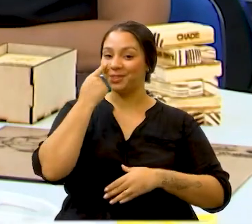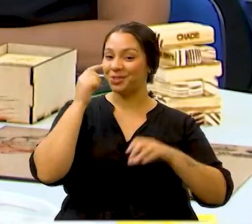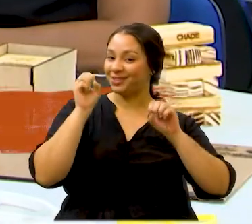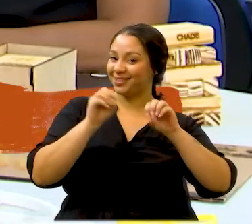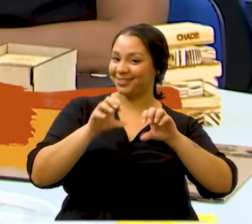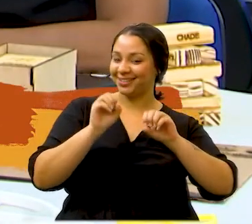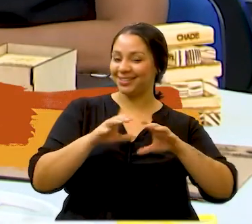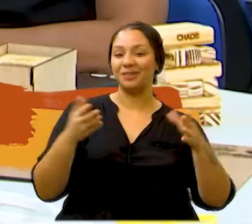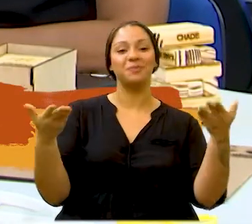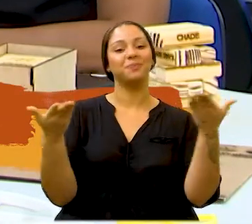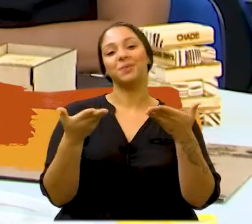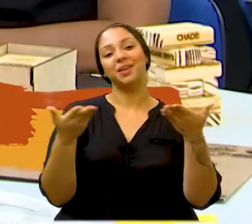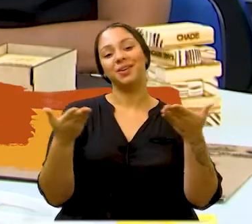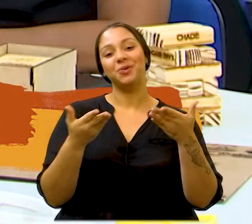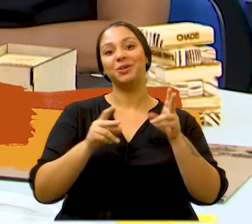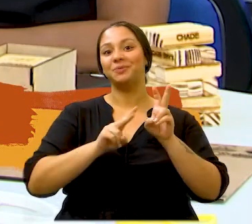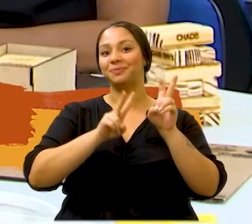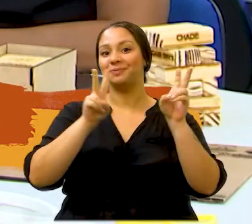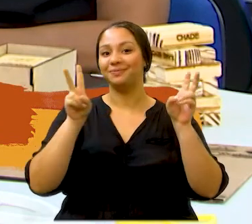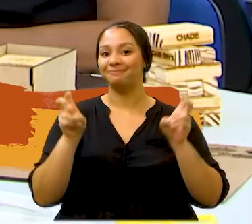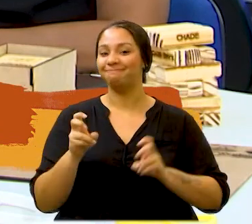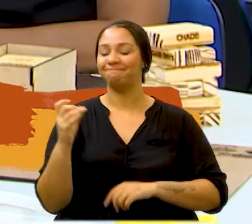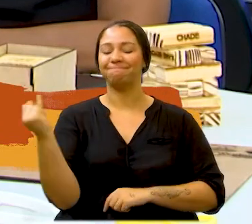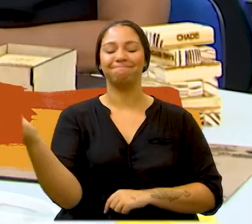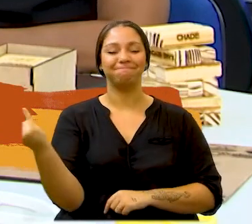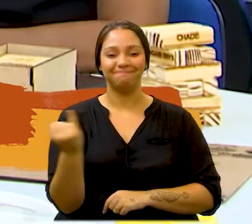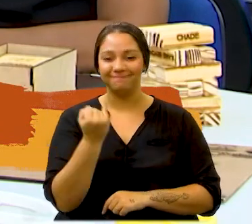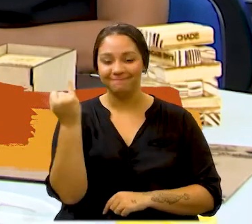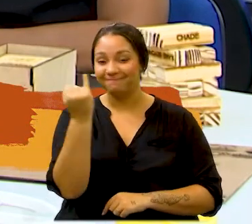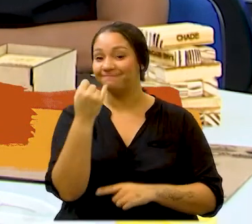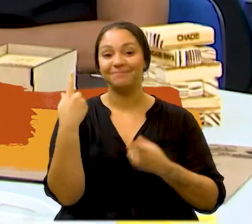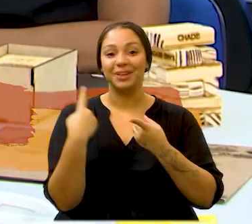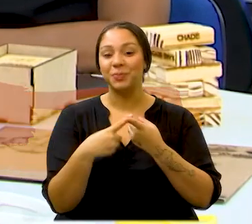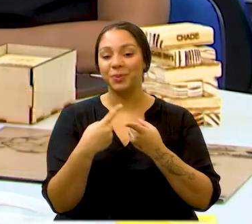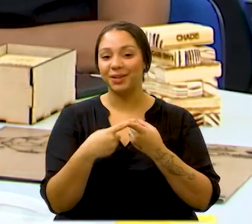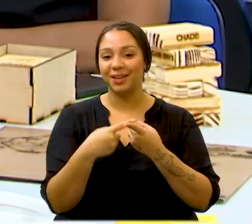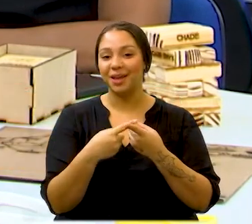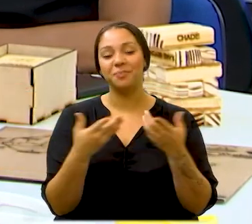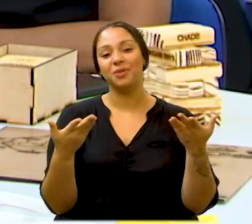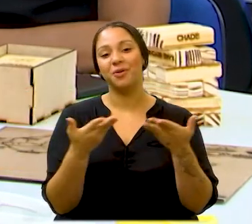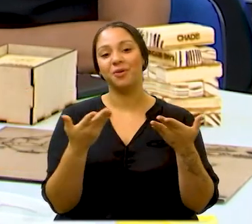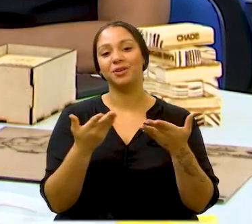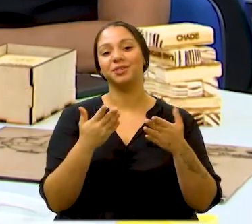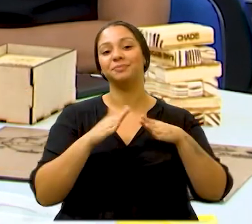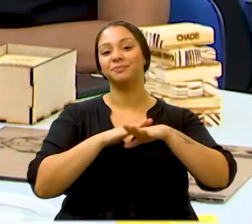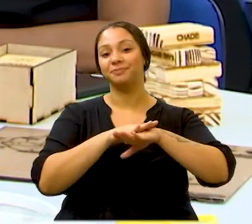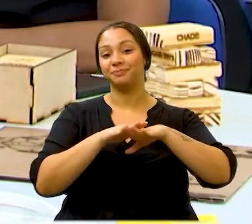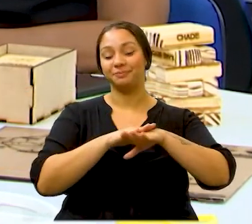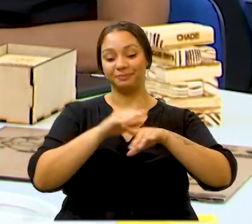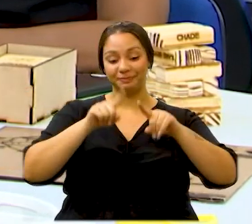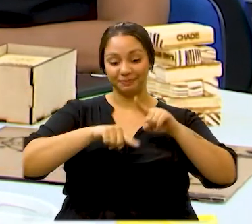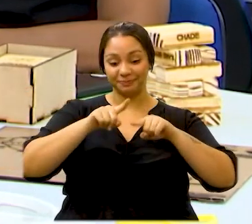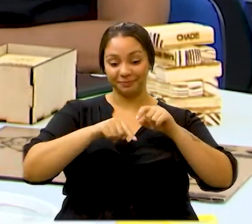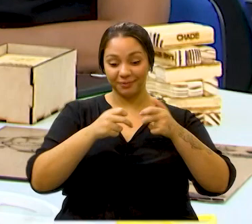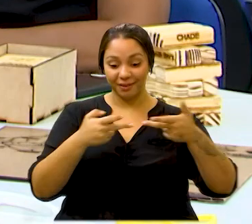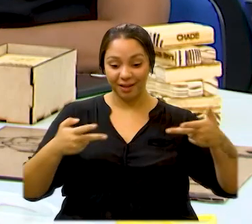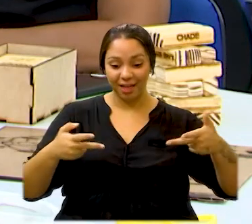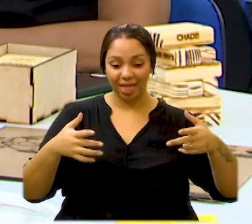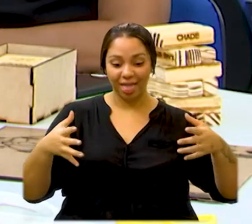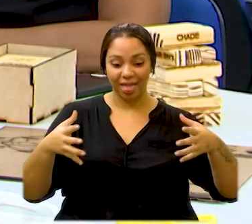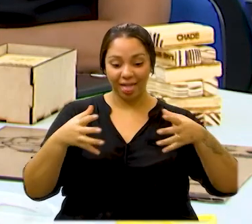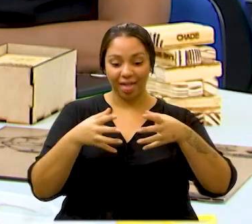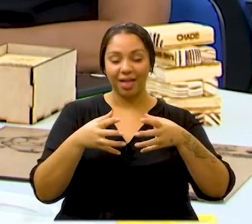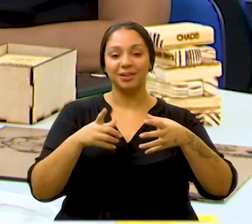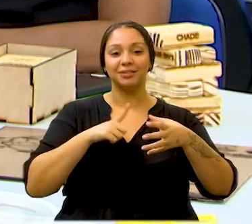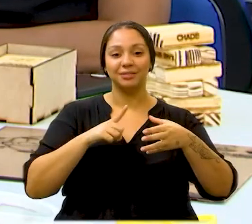quadro de Olho na Educação e hoje um assunto bastante importante, porque a gente vai falar sobre um conjunto de materiais para